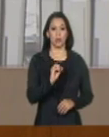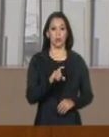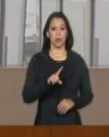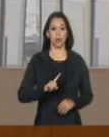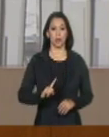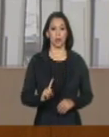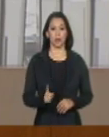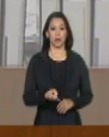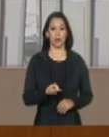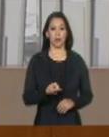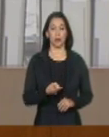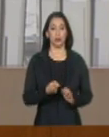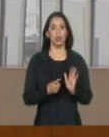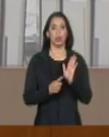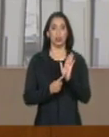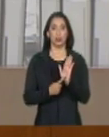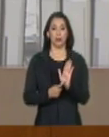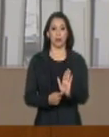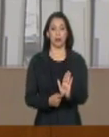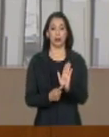são identificados.